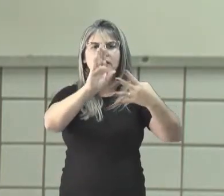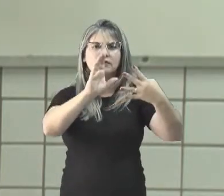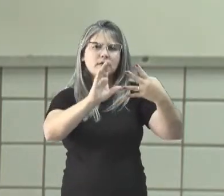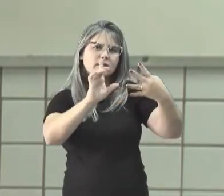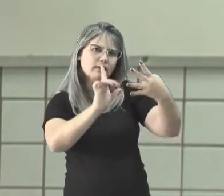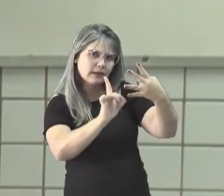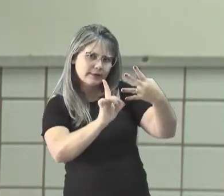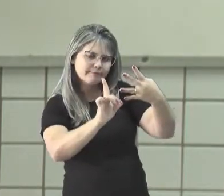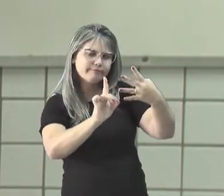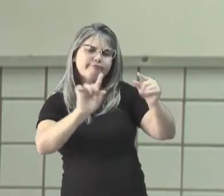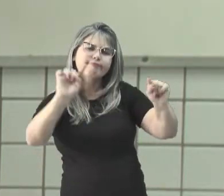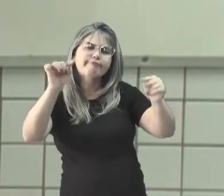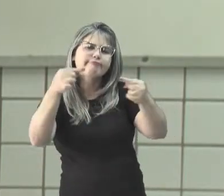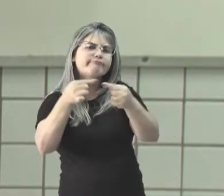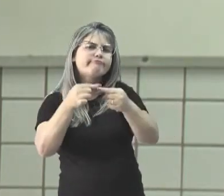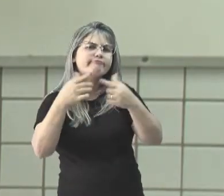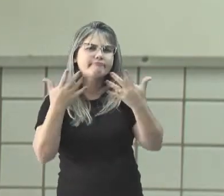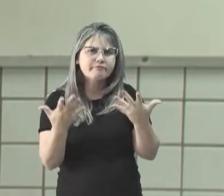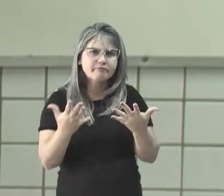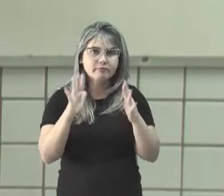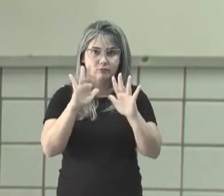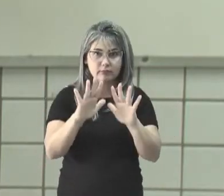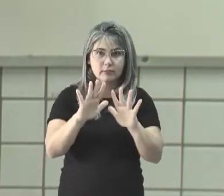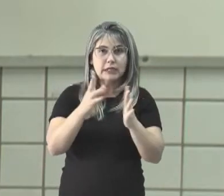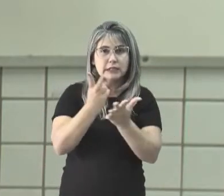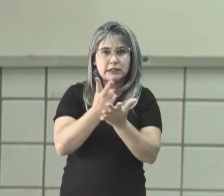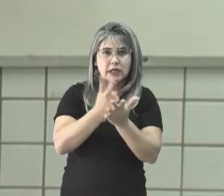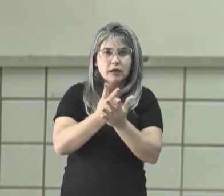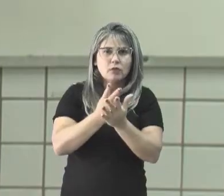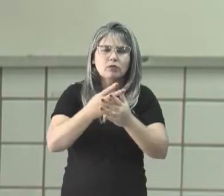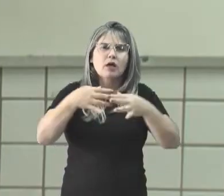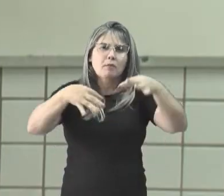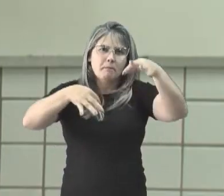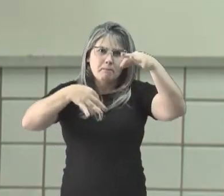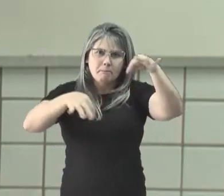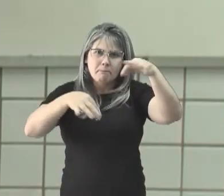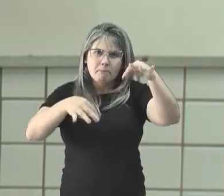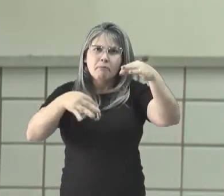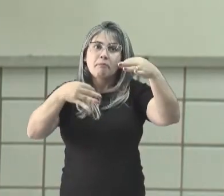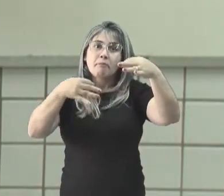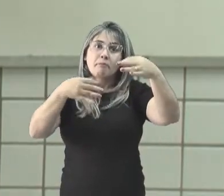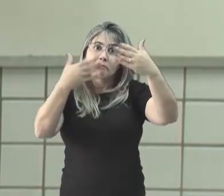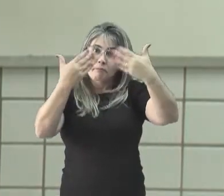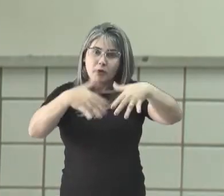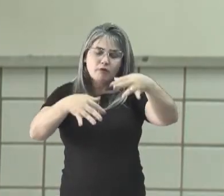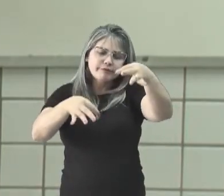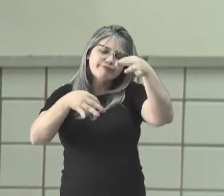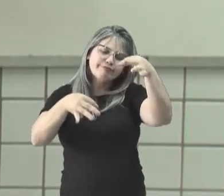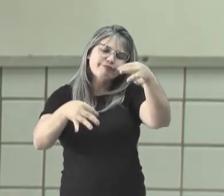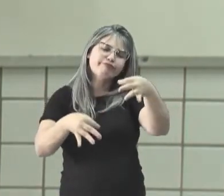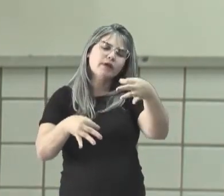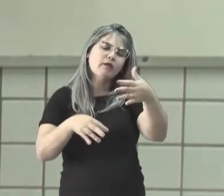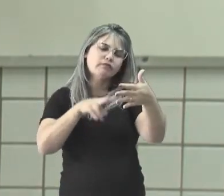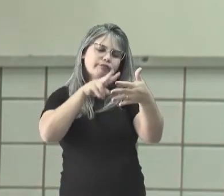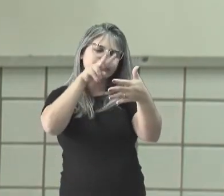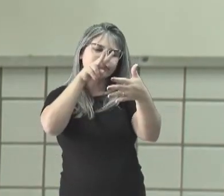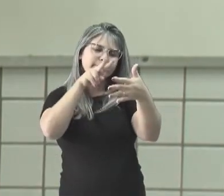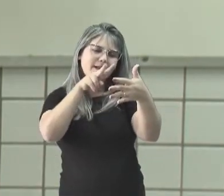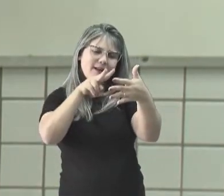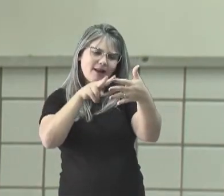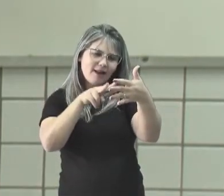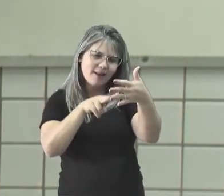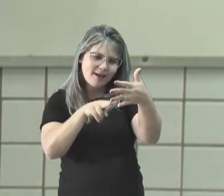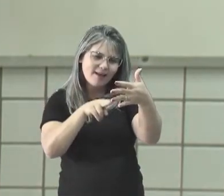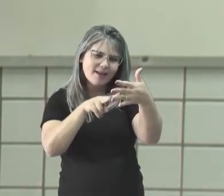prova, leu a questão, lê ela toda do início até a última alternativa e depois relê ela,